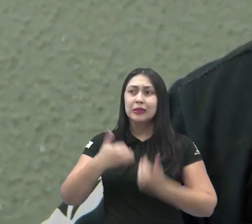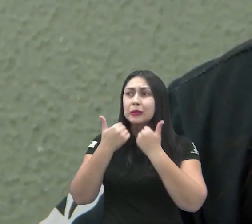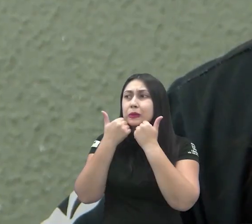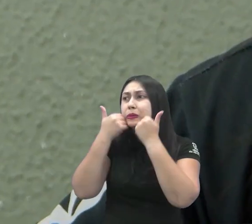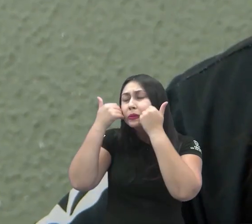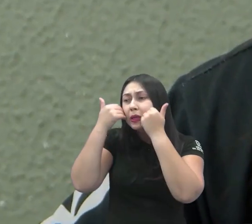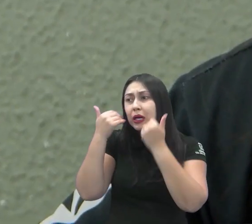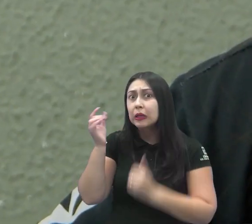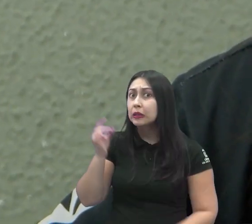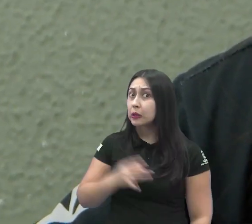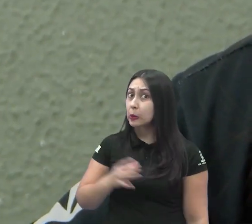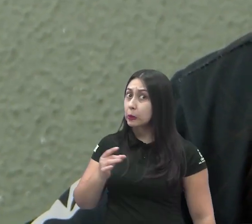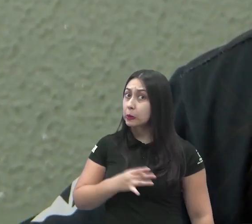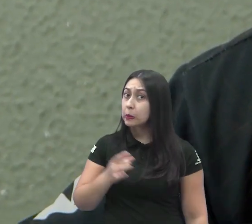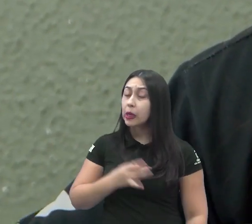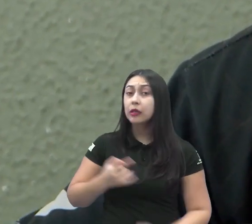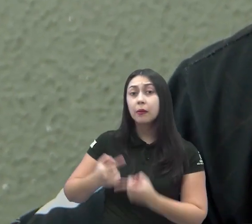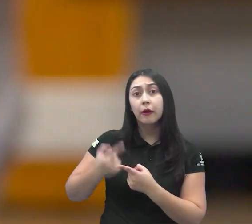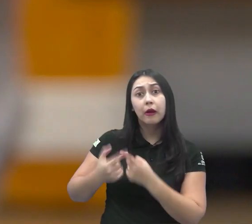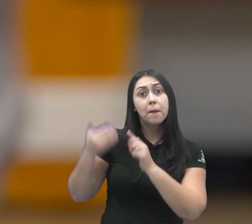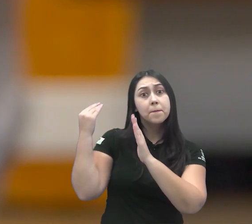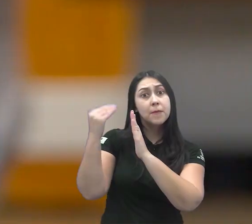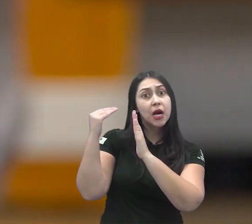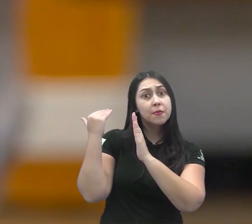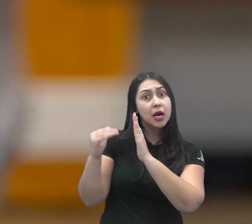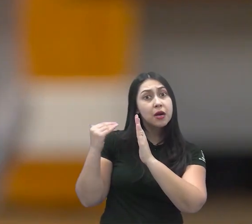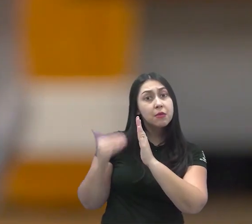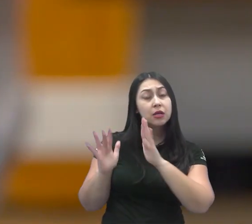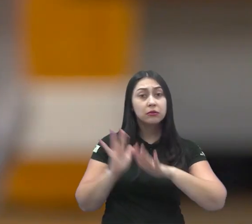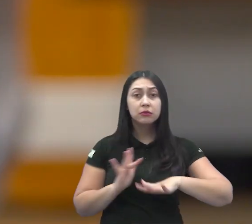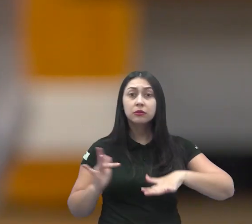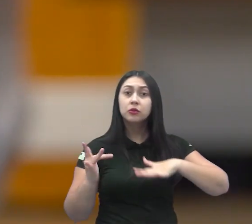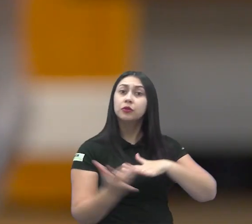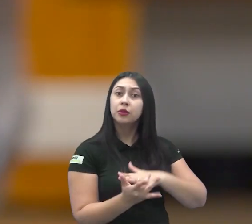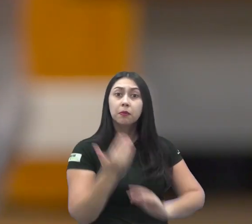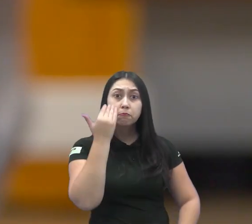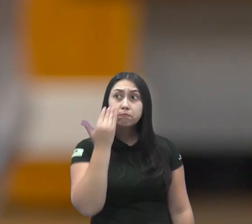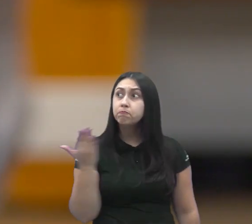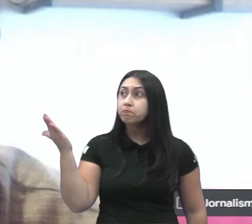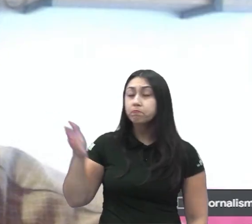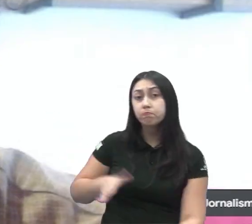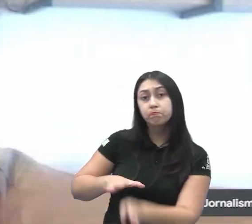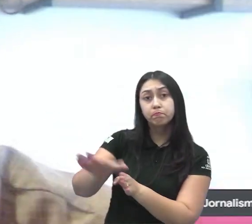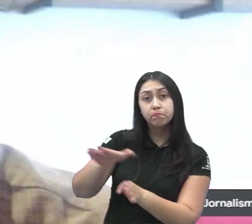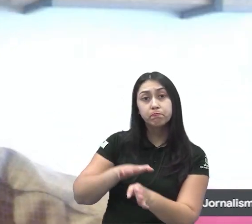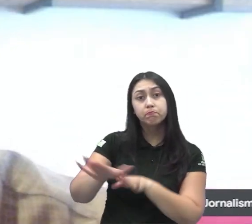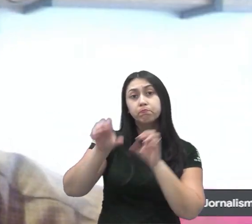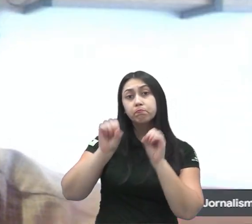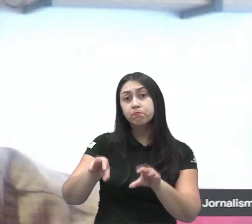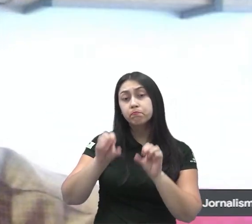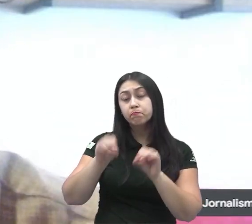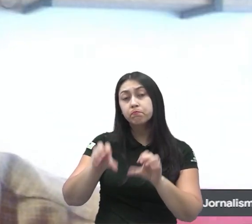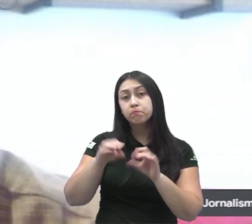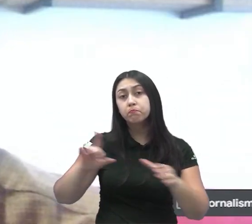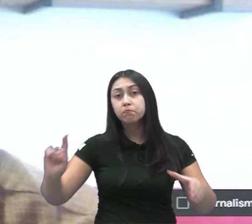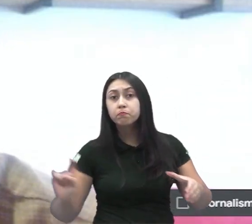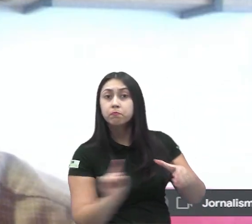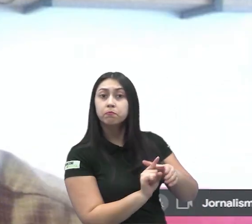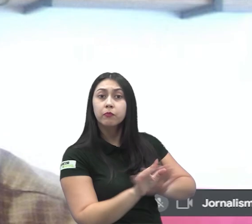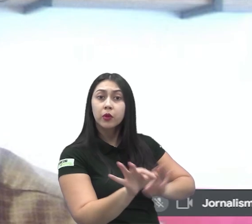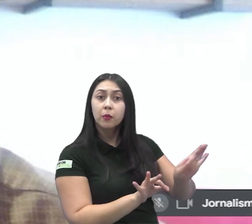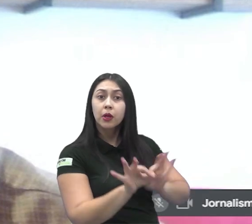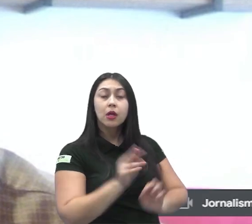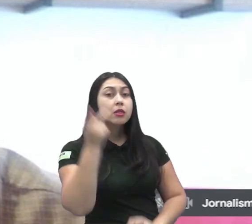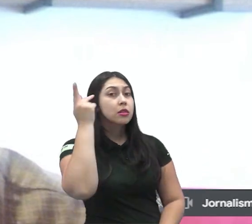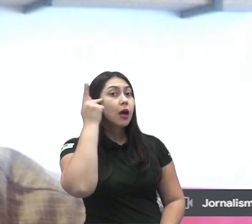e se sentem humilhadas ou ameaçadas por conteúdos postados nas redes sociais. Este orientador educacional, que